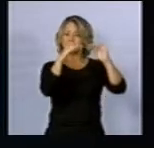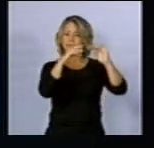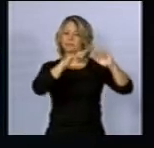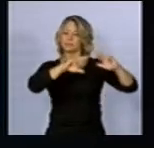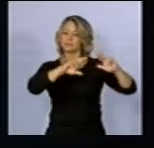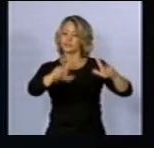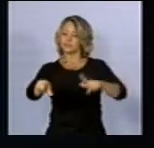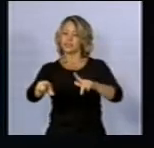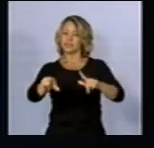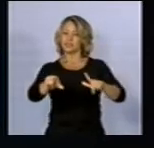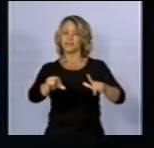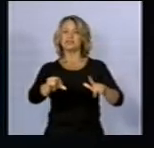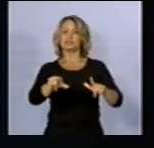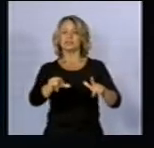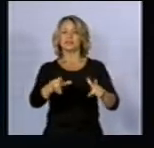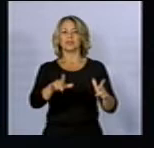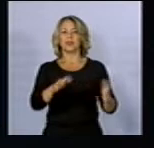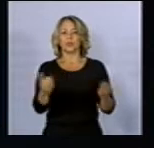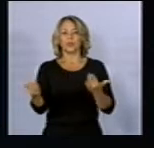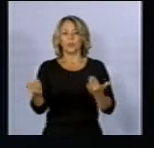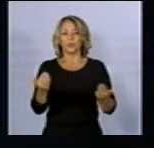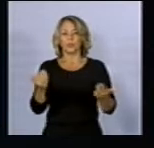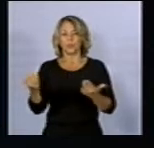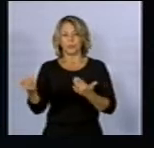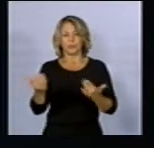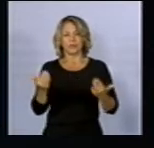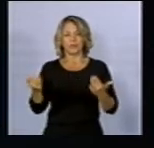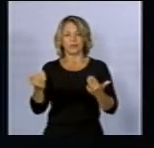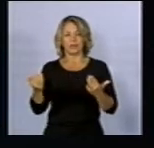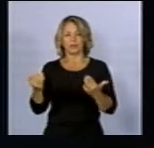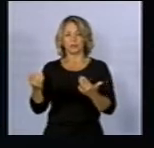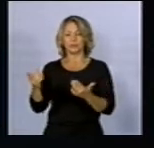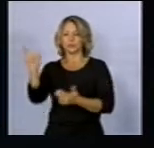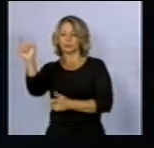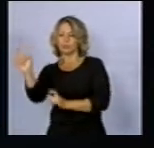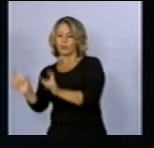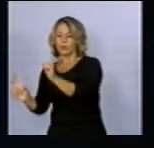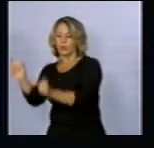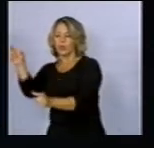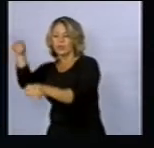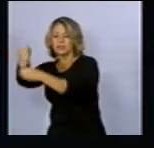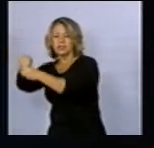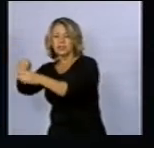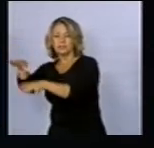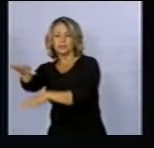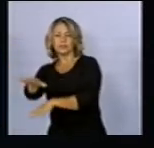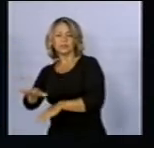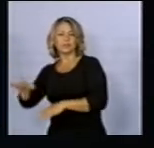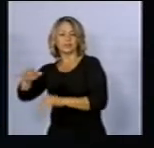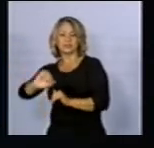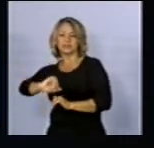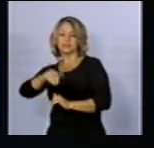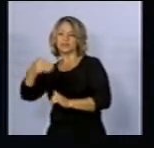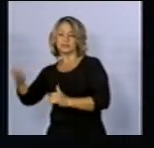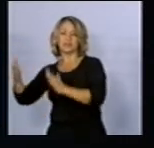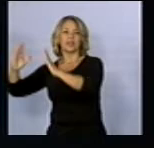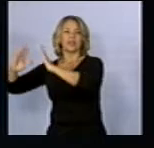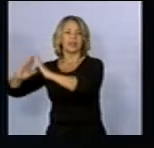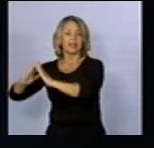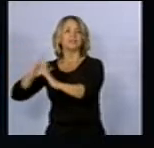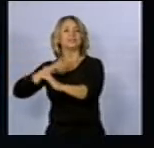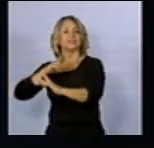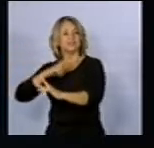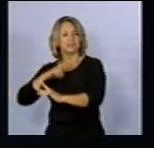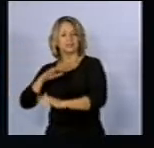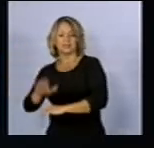distinto, né, em relação às características do ambiente externo aos domicílios em crianças que